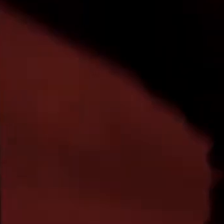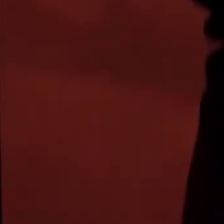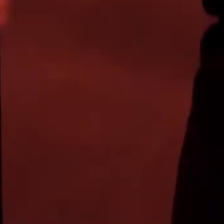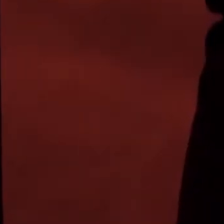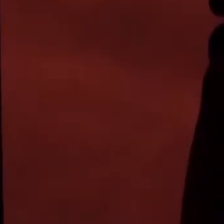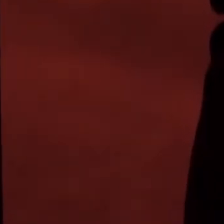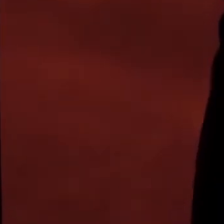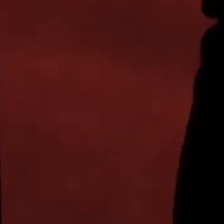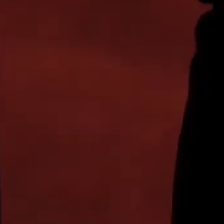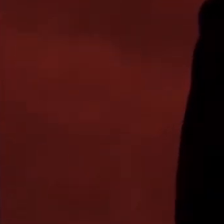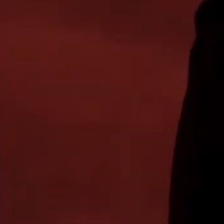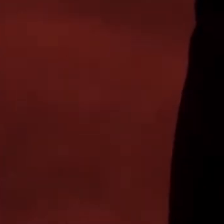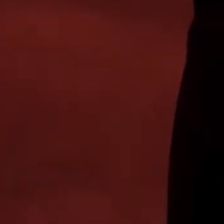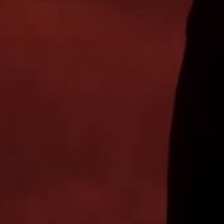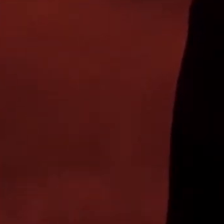Márcio toca carrom.